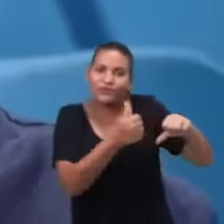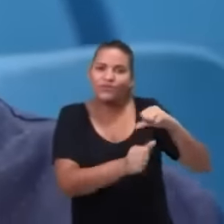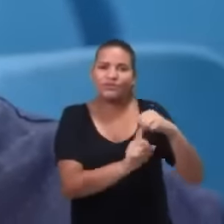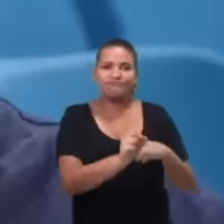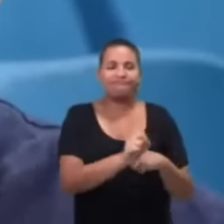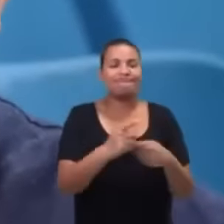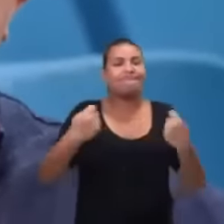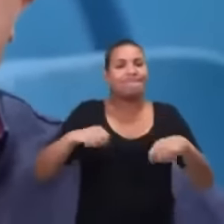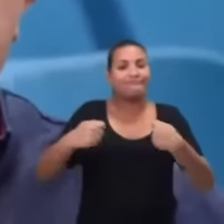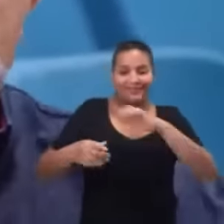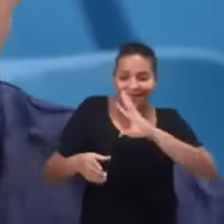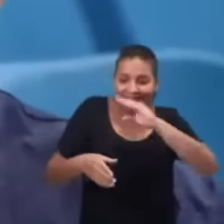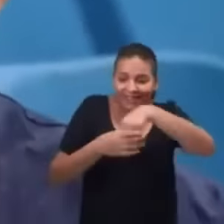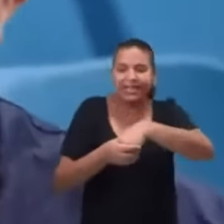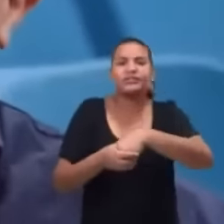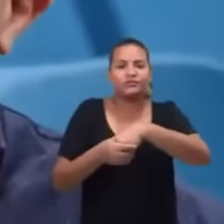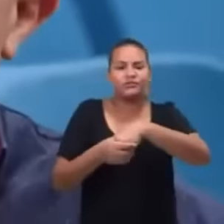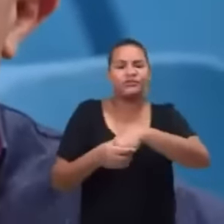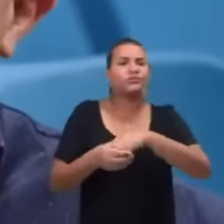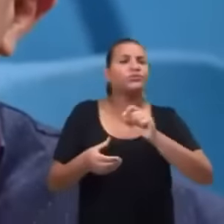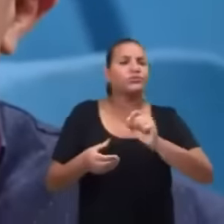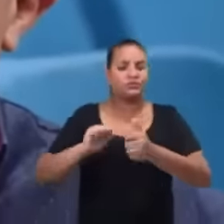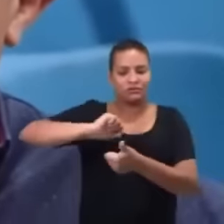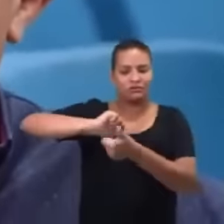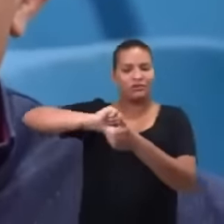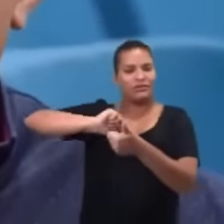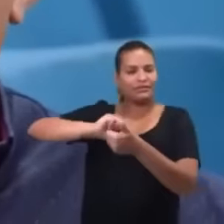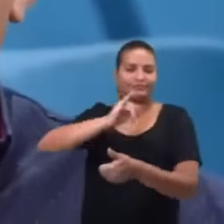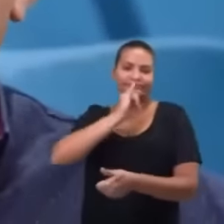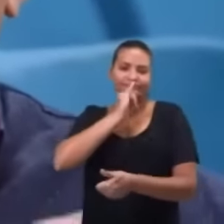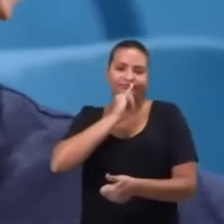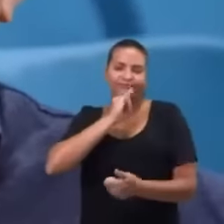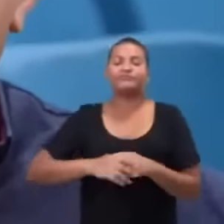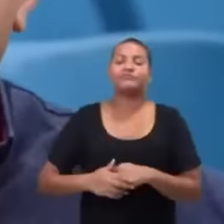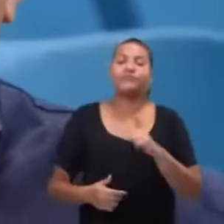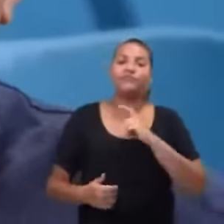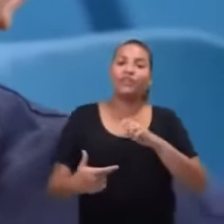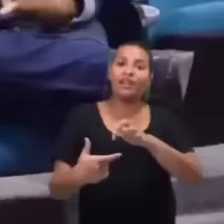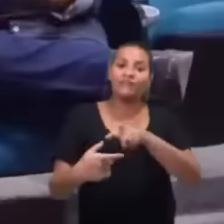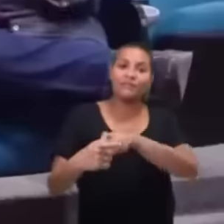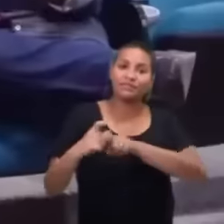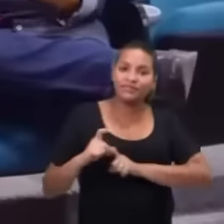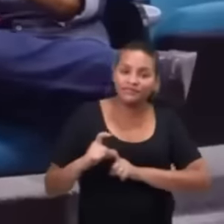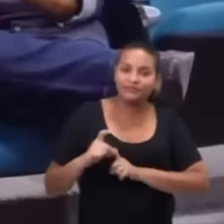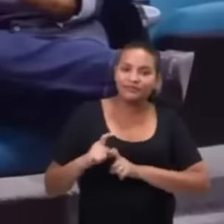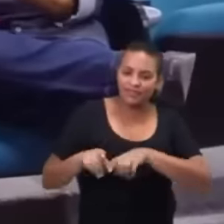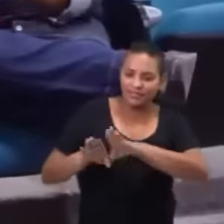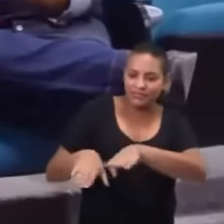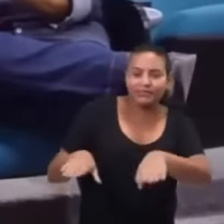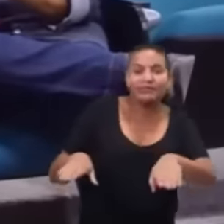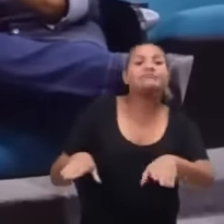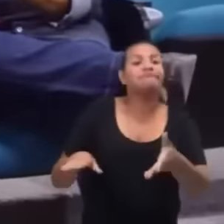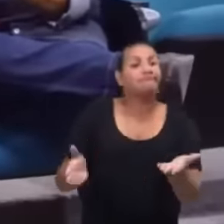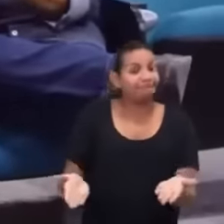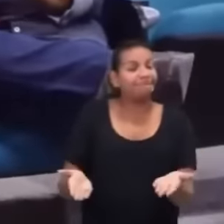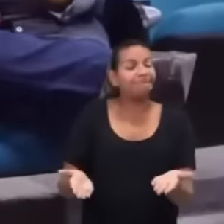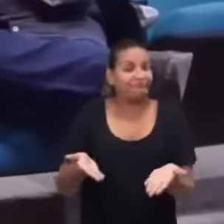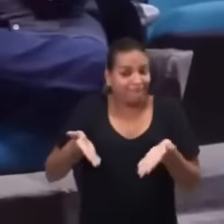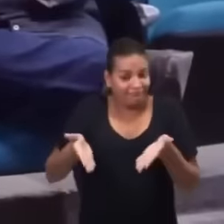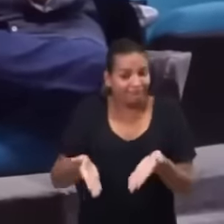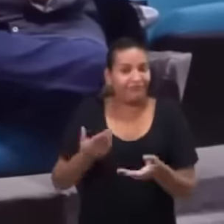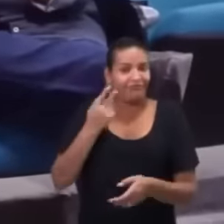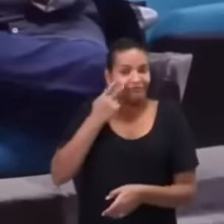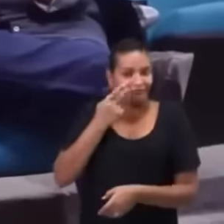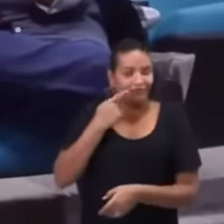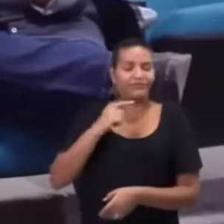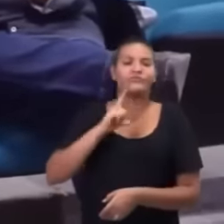com um problema à época, que era a alfabetização das crianças. Então, Sobral realiza uma avaliação e se detecta, por exemplo, a partir daí, que